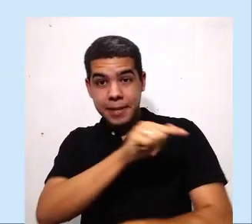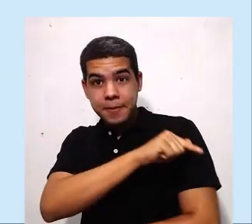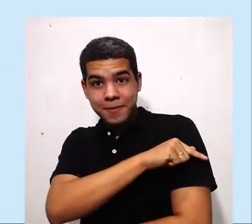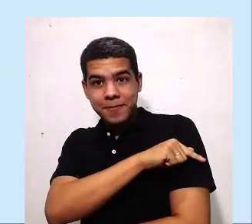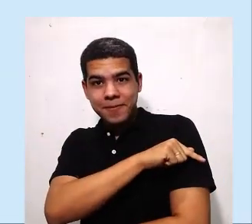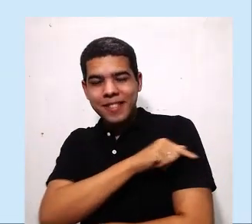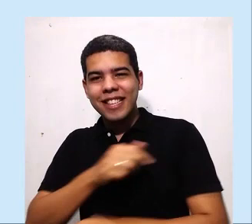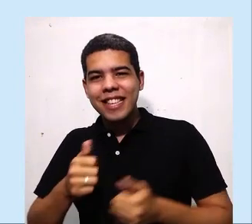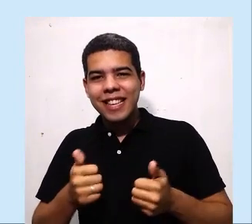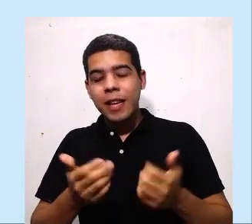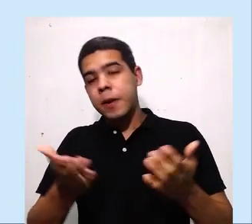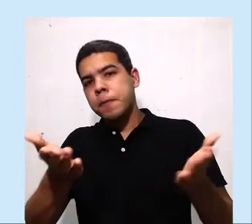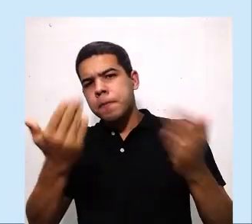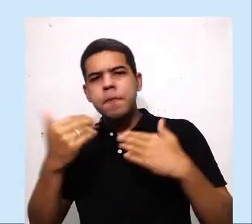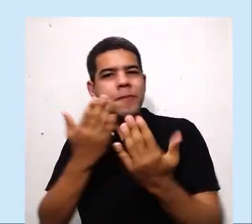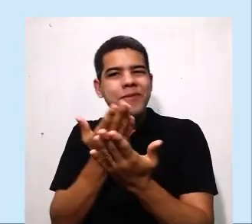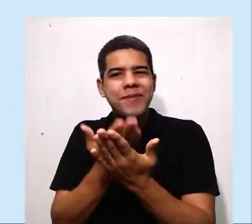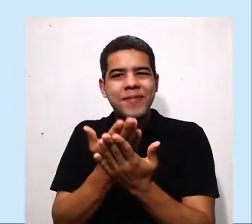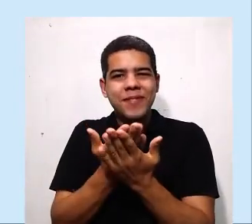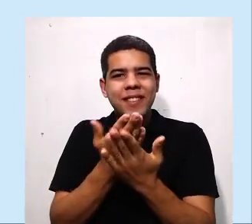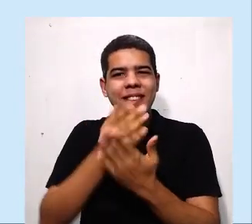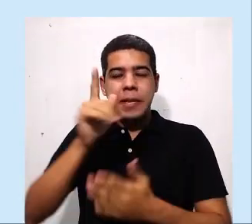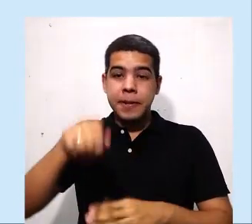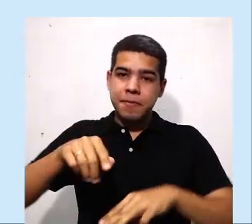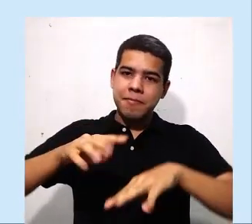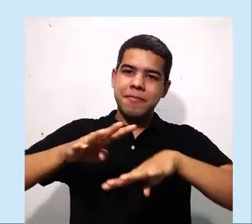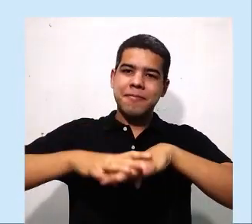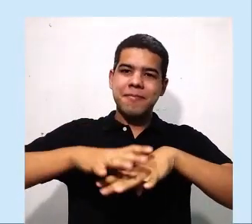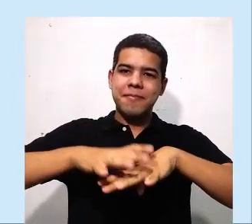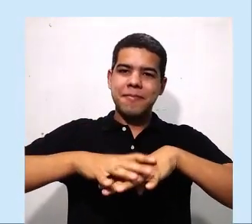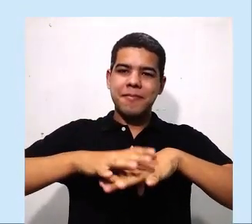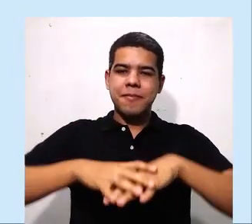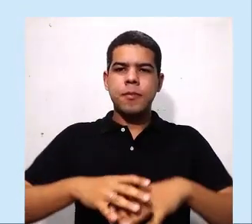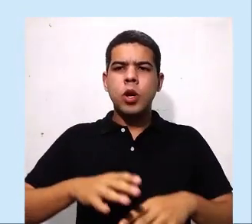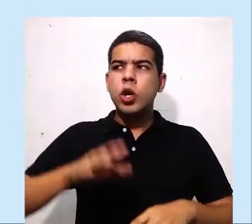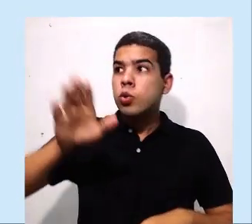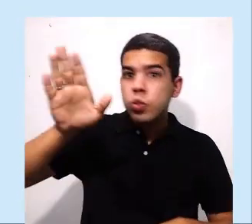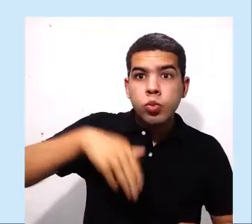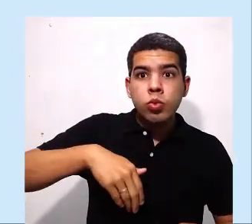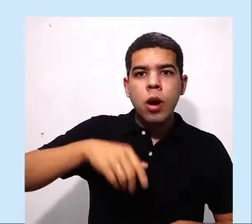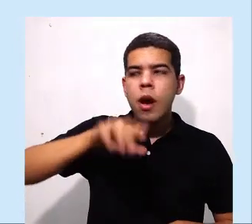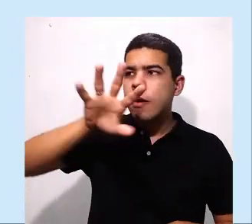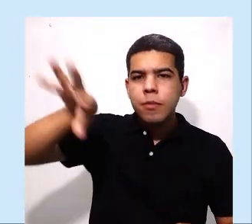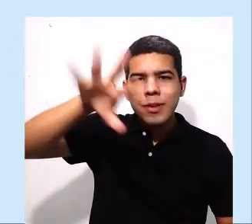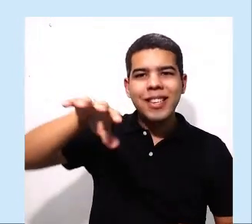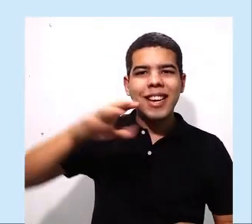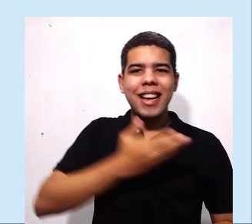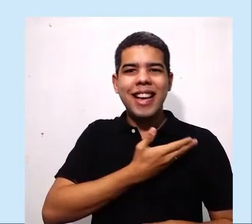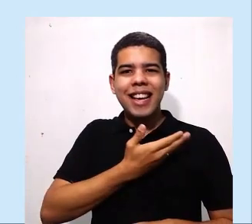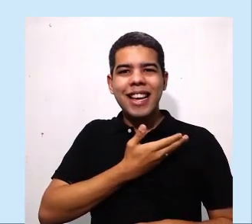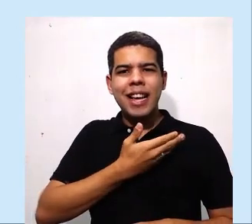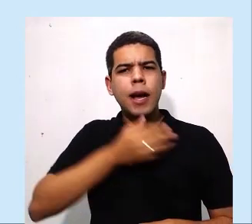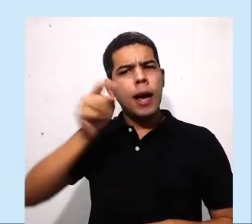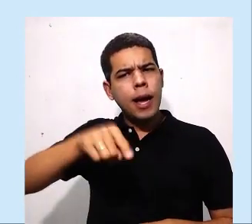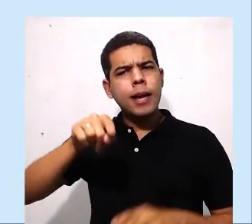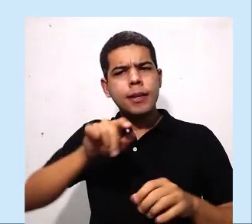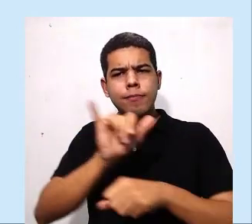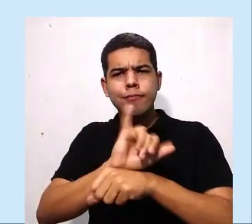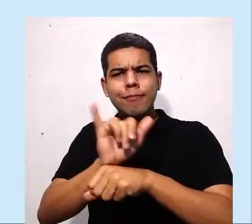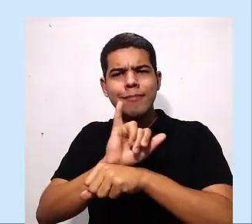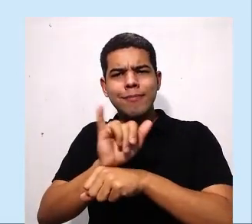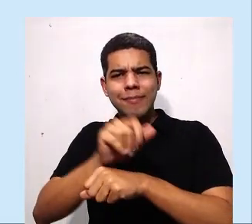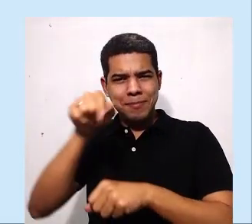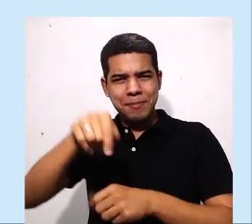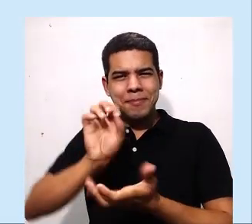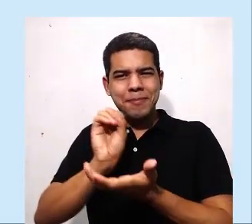Fala pessoal do 7º ano, vamos para mais uma aula de matemática. Chama o pessoal e se liga sempre no nosso